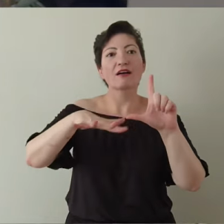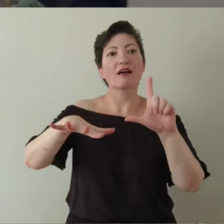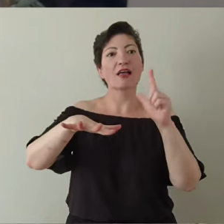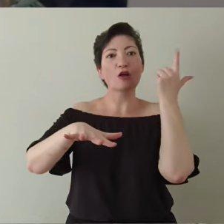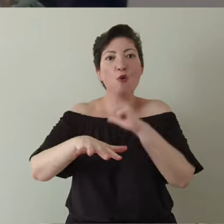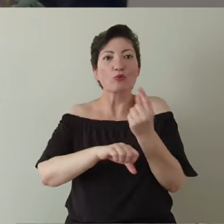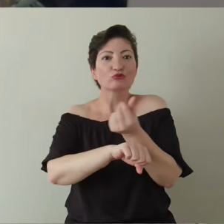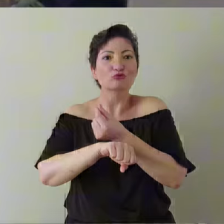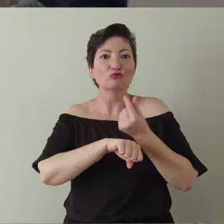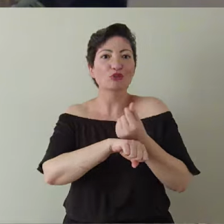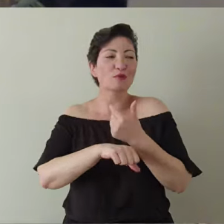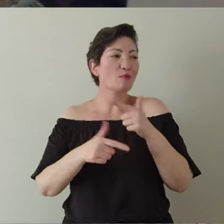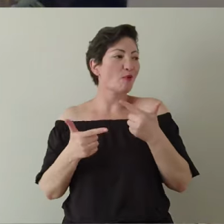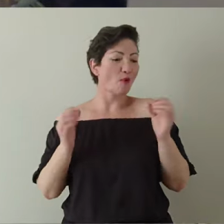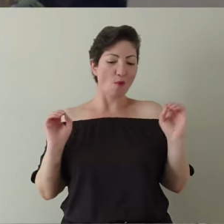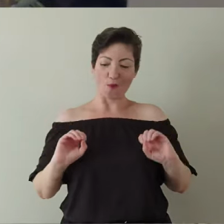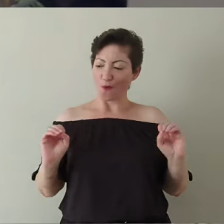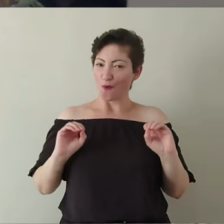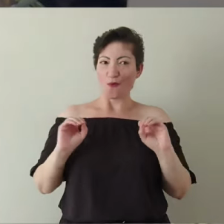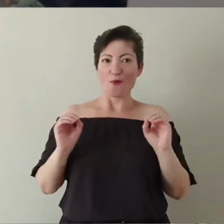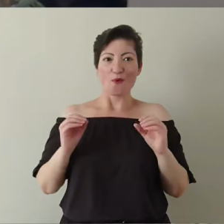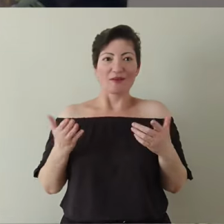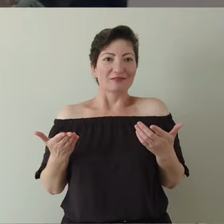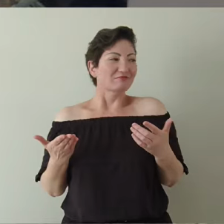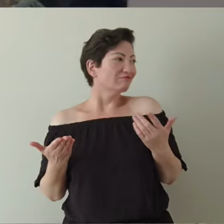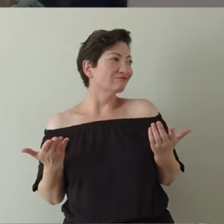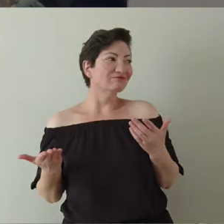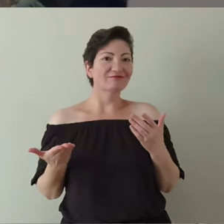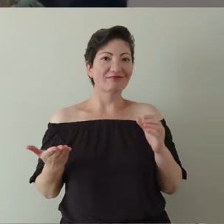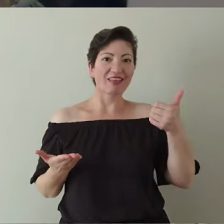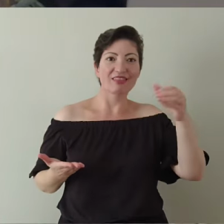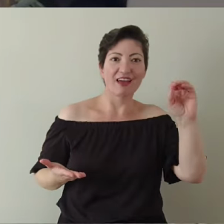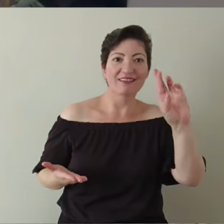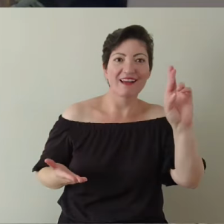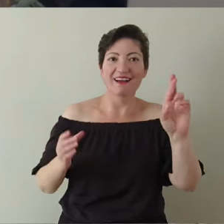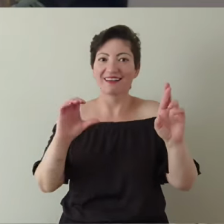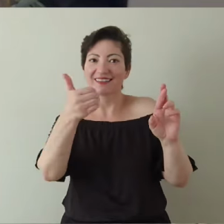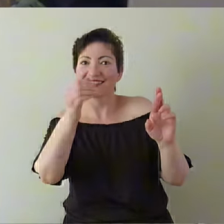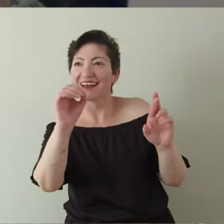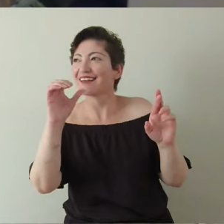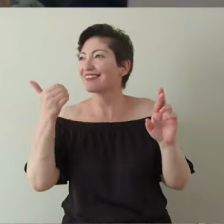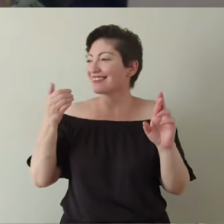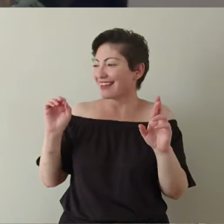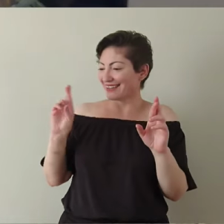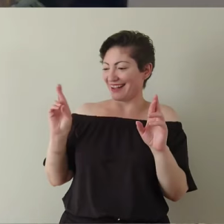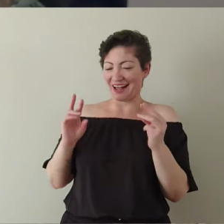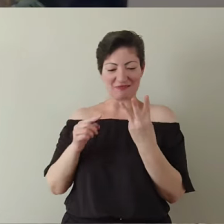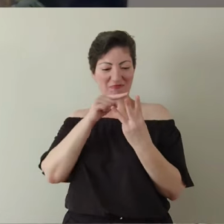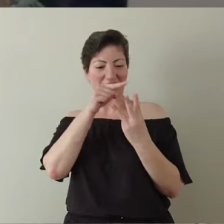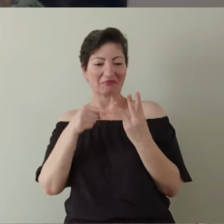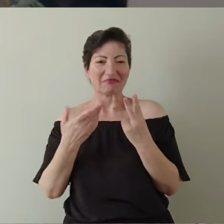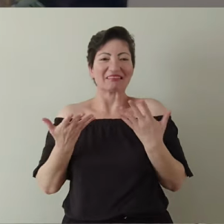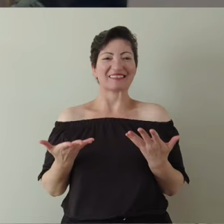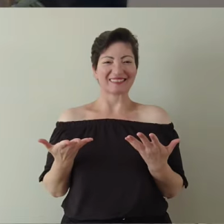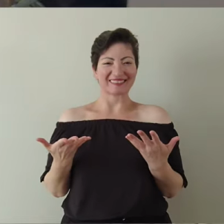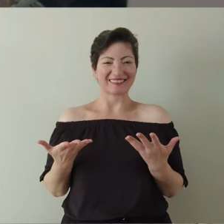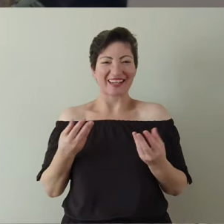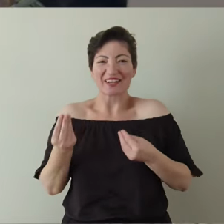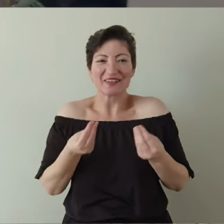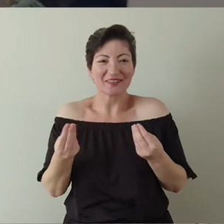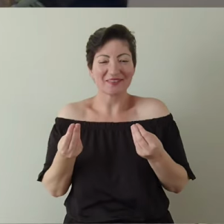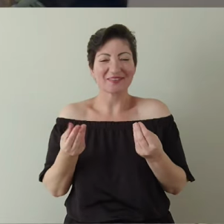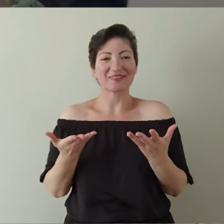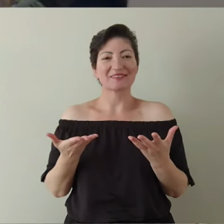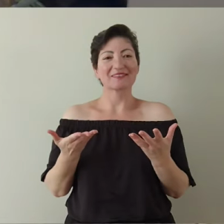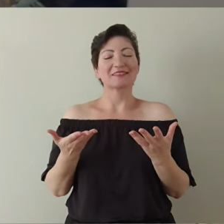porque a gente não tem nada. Vamos fazer uma peça, mas tipo assim, a gente tinha R$10 de cada um pra montar uma peça. E aí a gente falou,